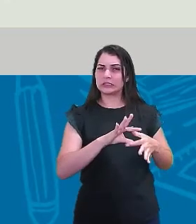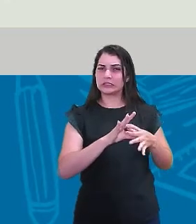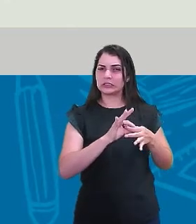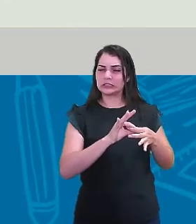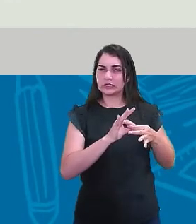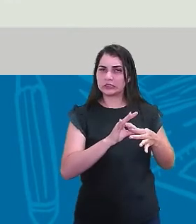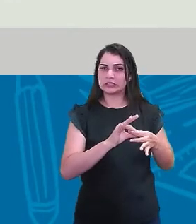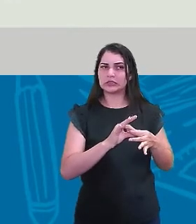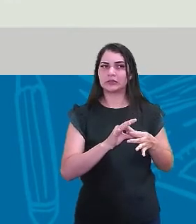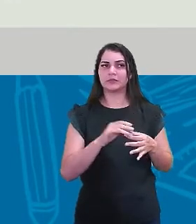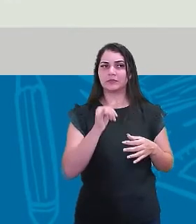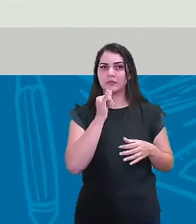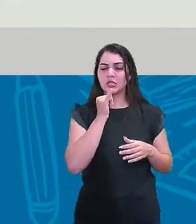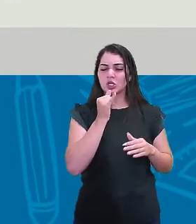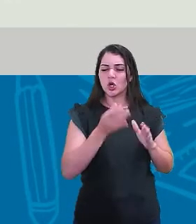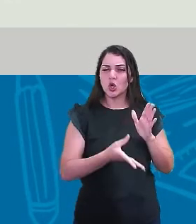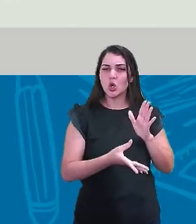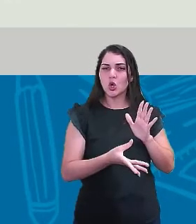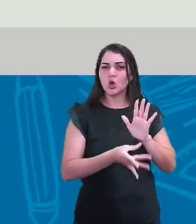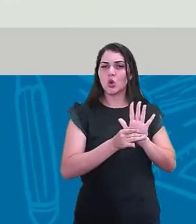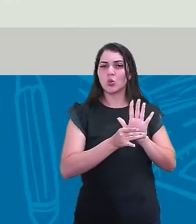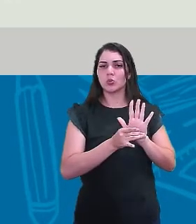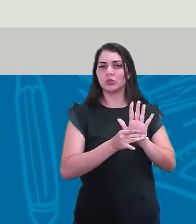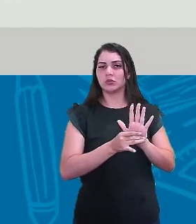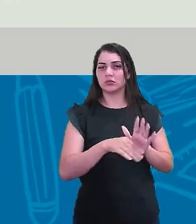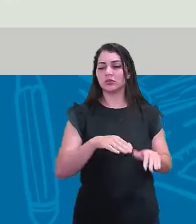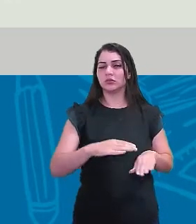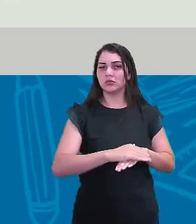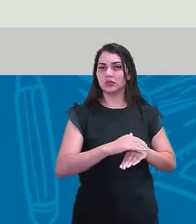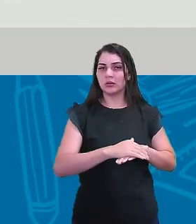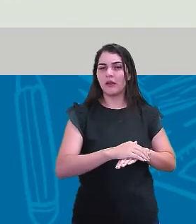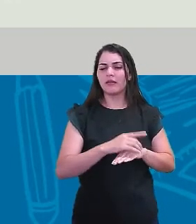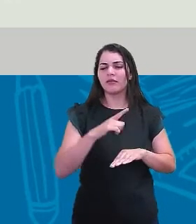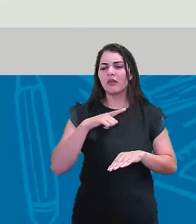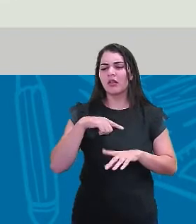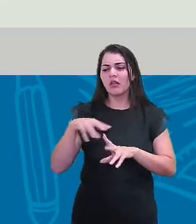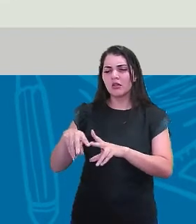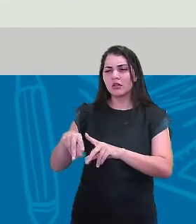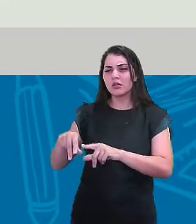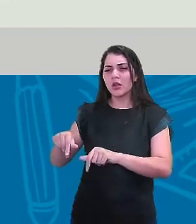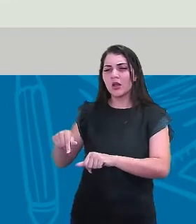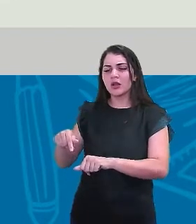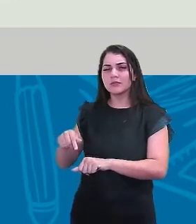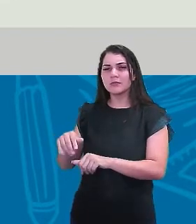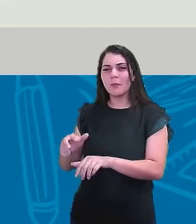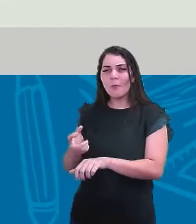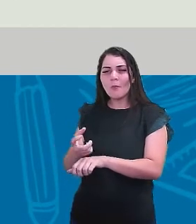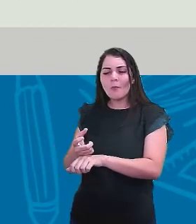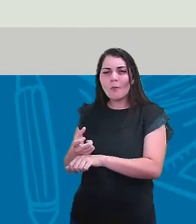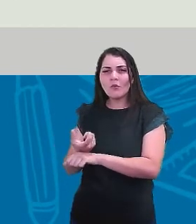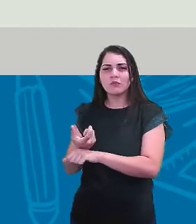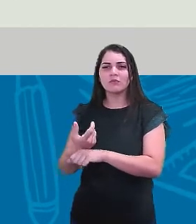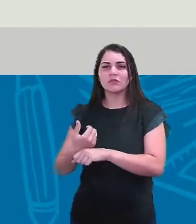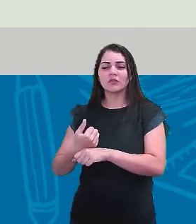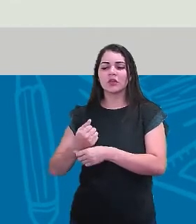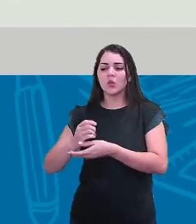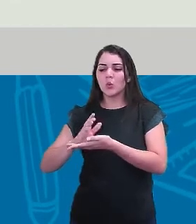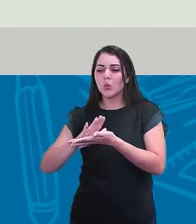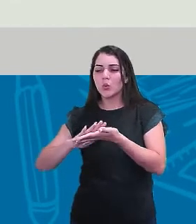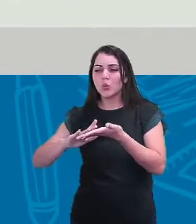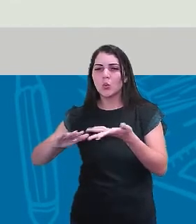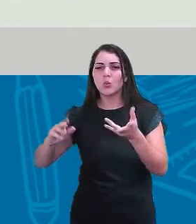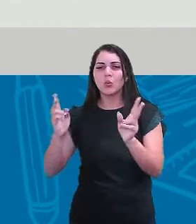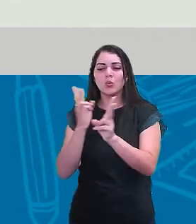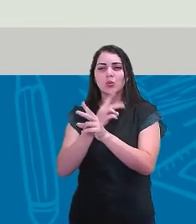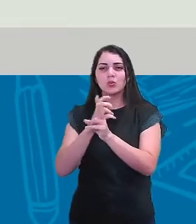né? Assim no sapato, e solo que é tão sequinho que voa com o vento. Que tem